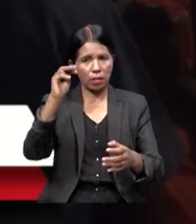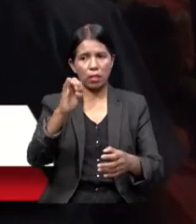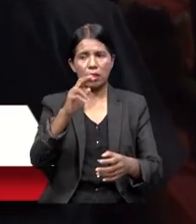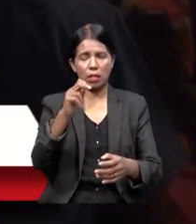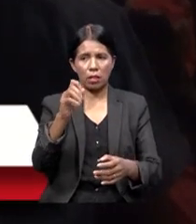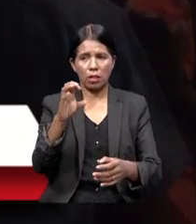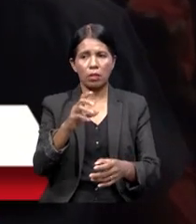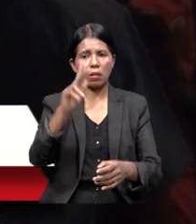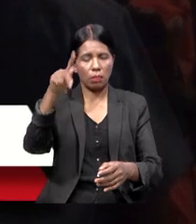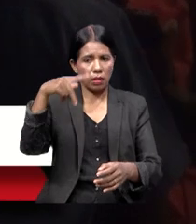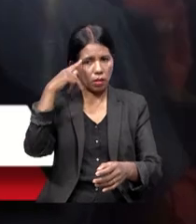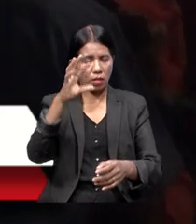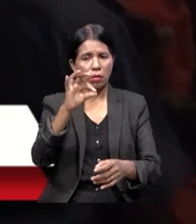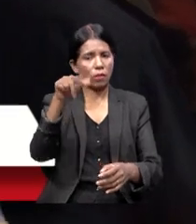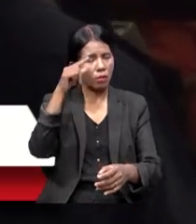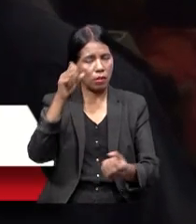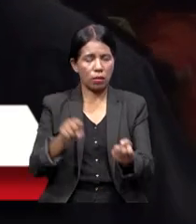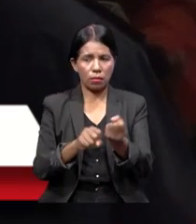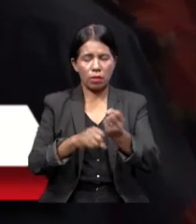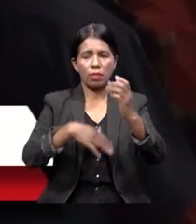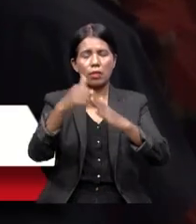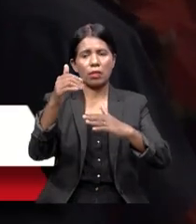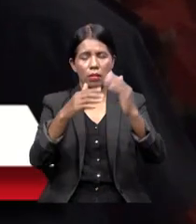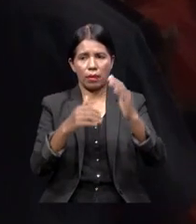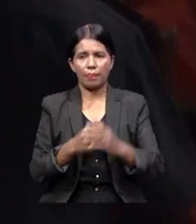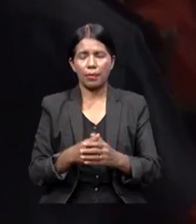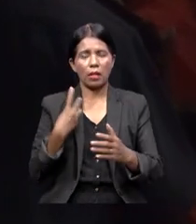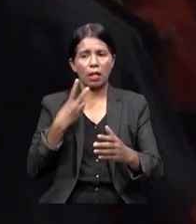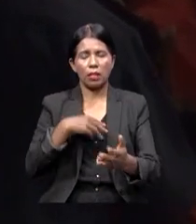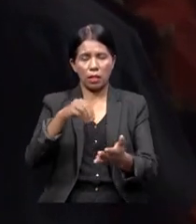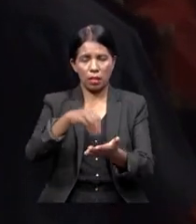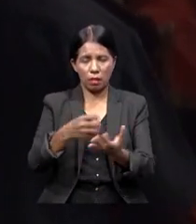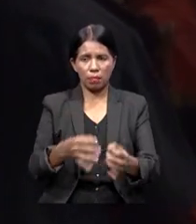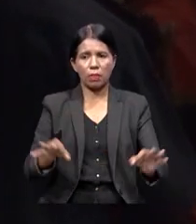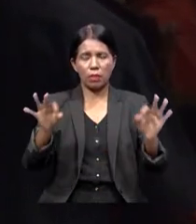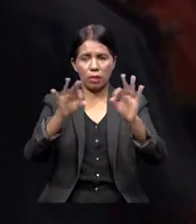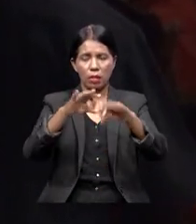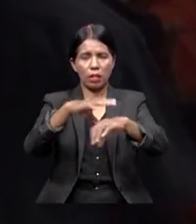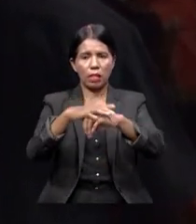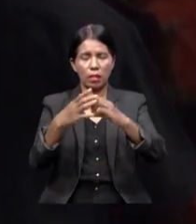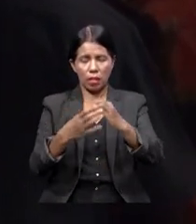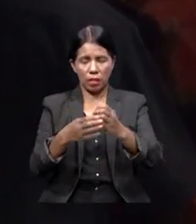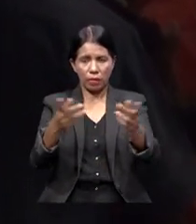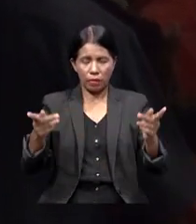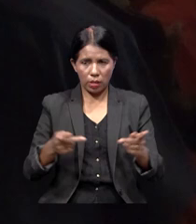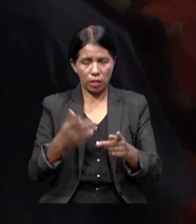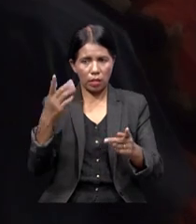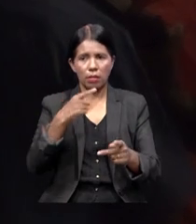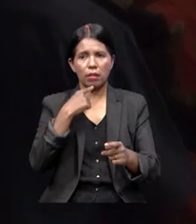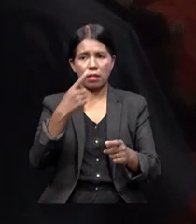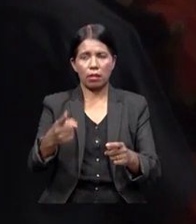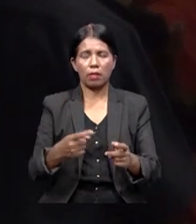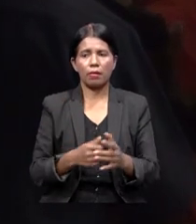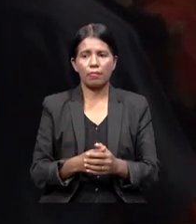política no governo, né, a cara que apoia infraestrutura para a PNTL. Foi da NEMA, que está prioridade, o a RAE Fatinen, a Nessa Noite Miona, a